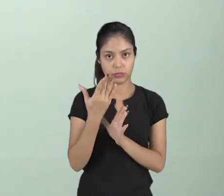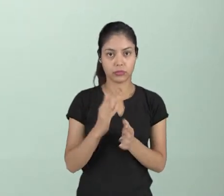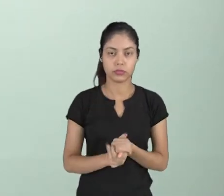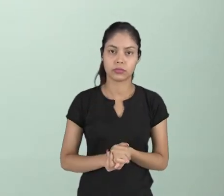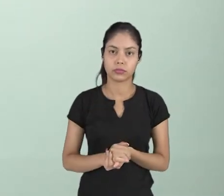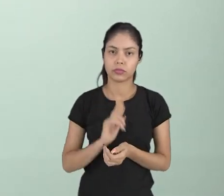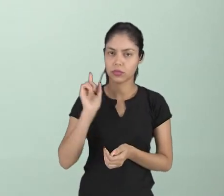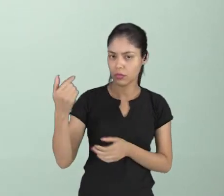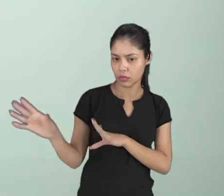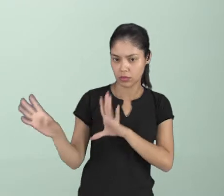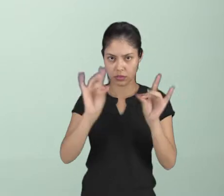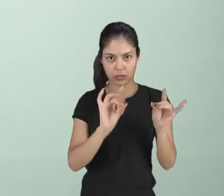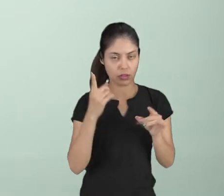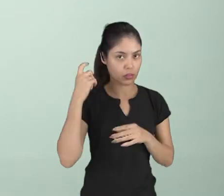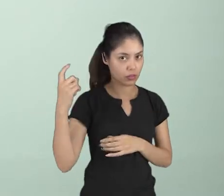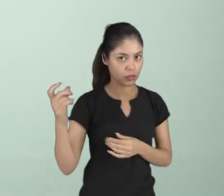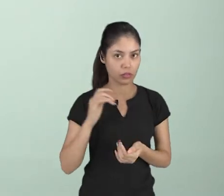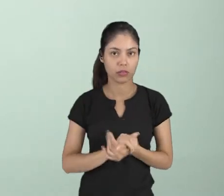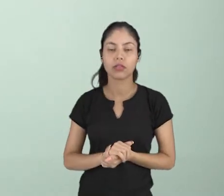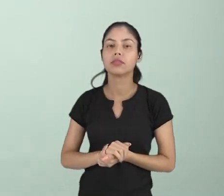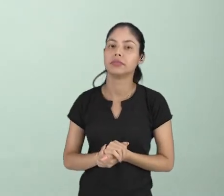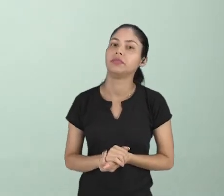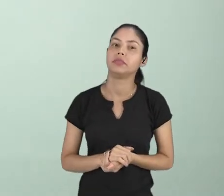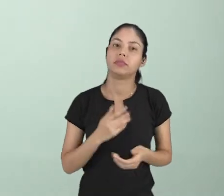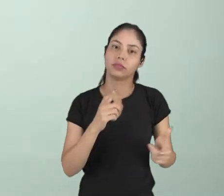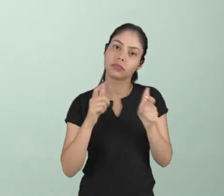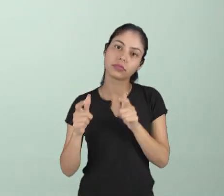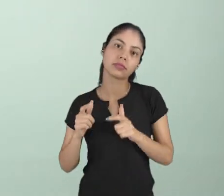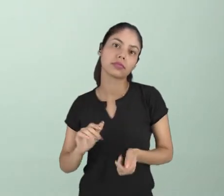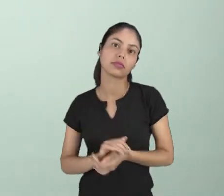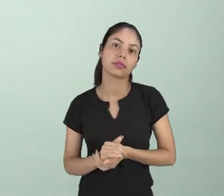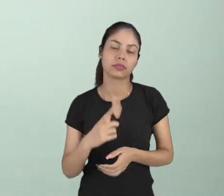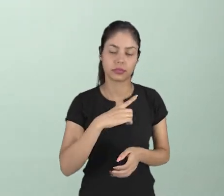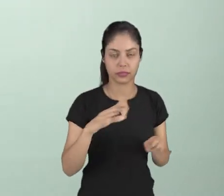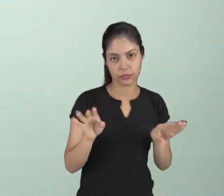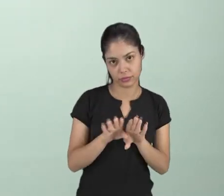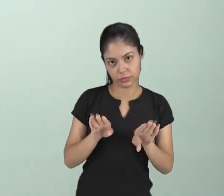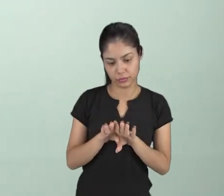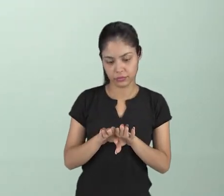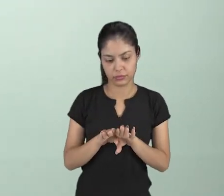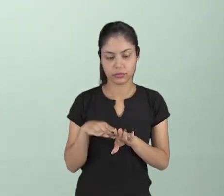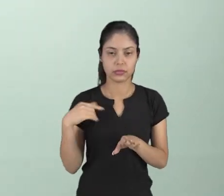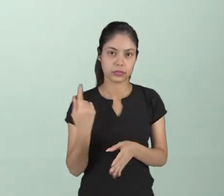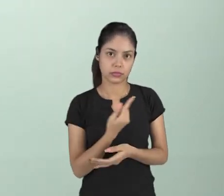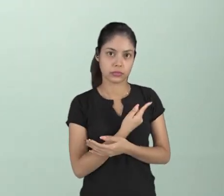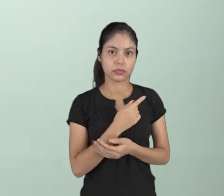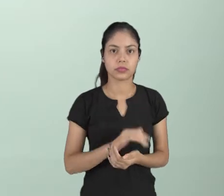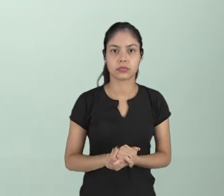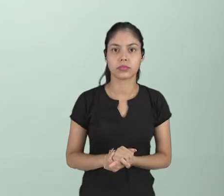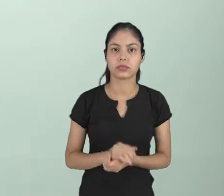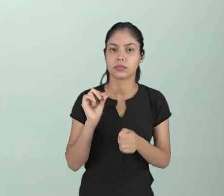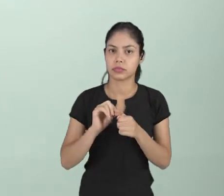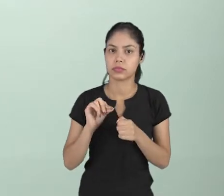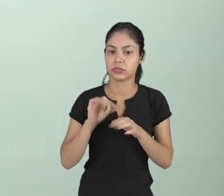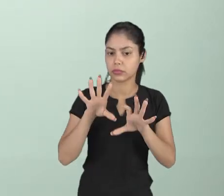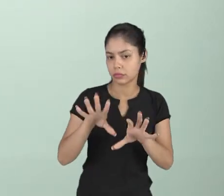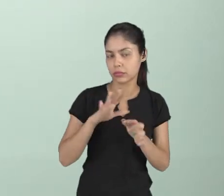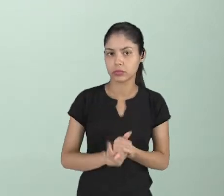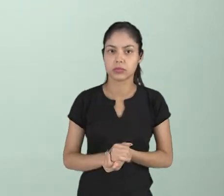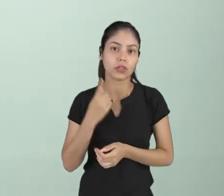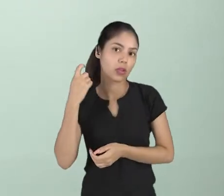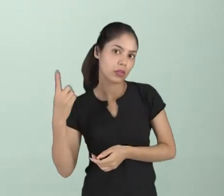ou trazer sons da natureza ou do ambiente e criar uma música totalmente nova para nós, apenas fazendo isso,